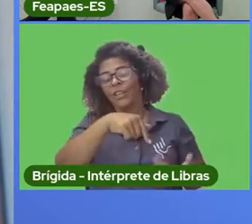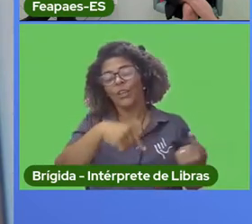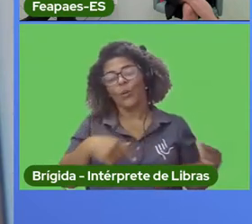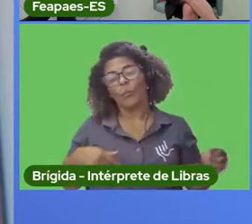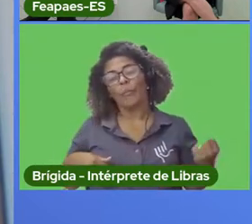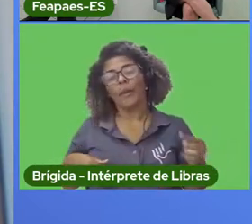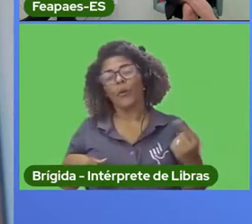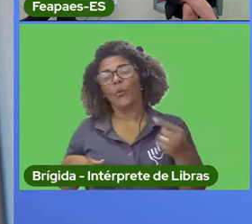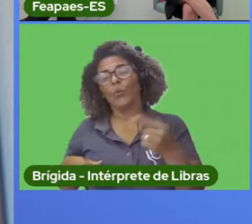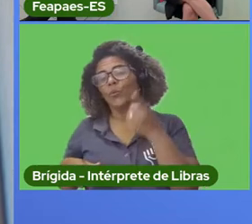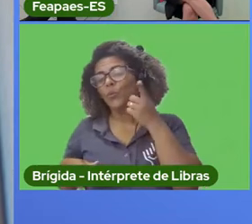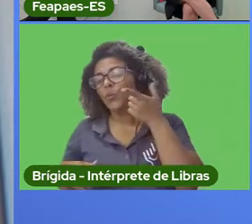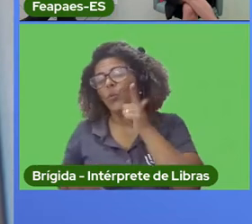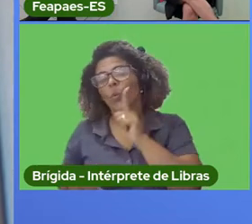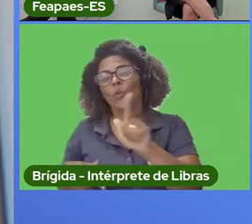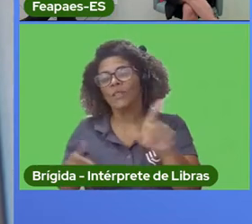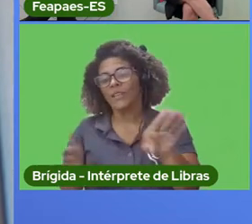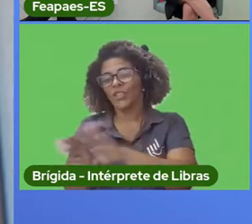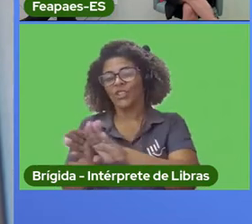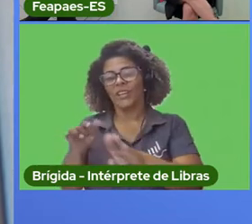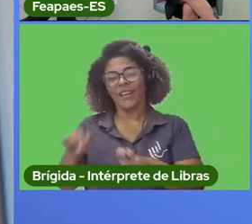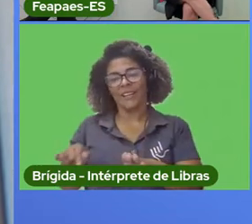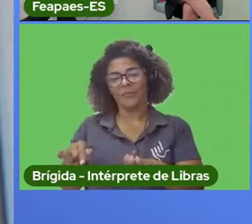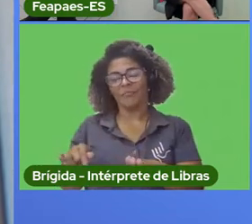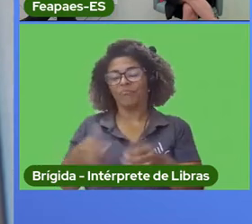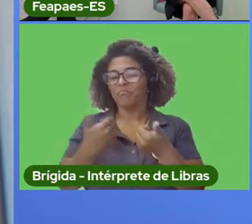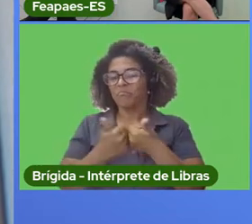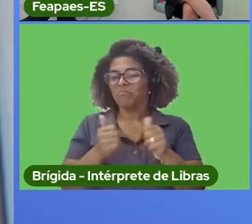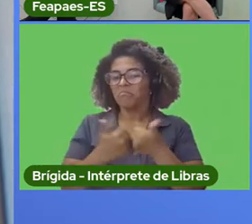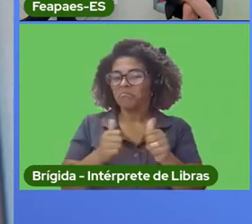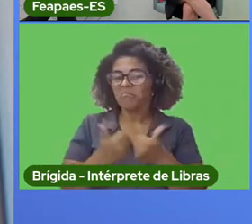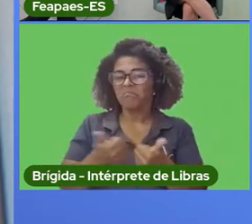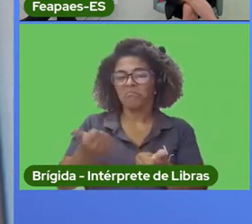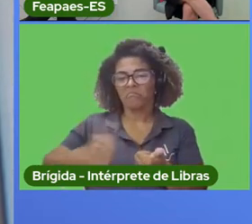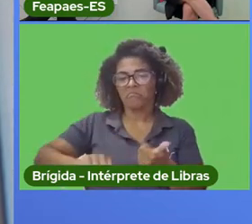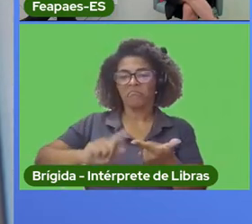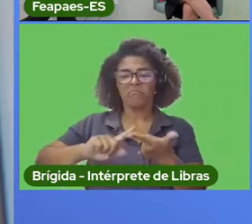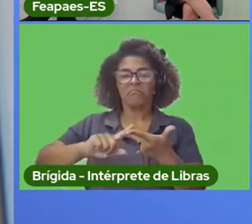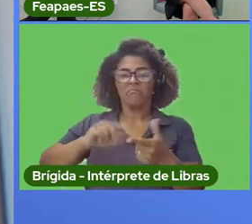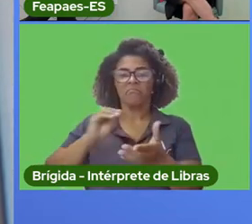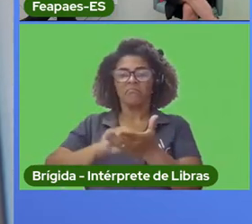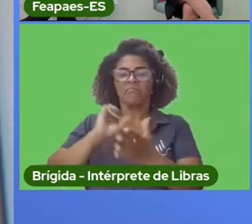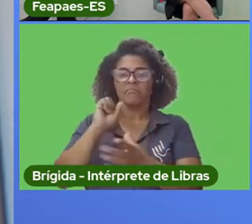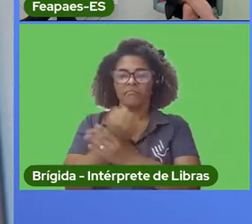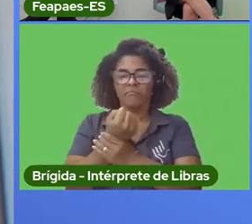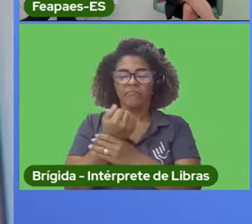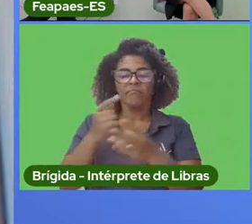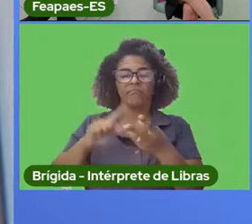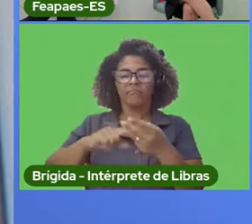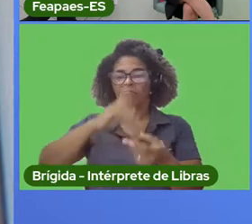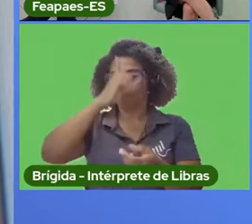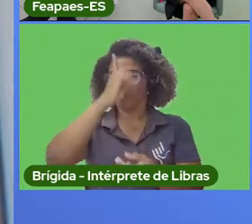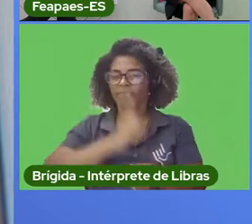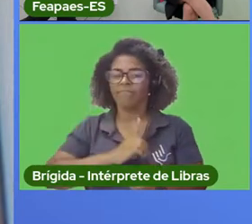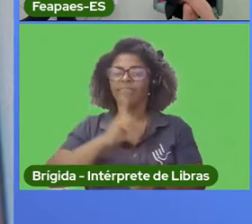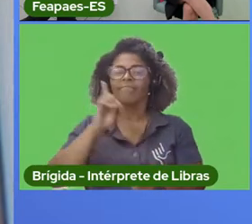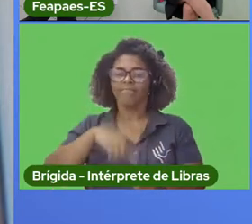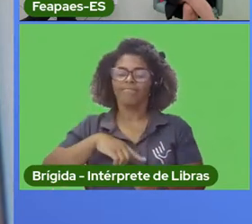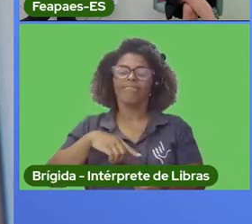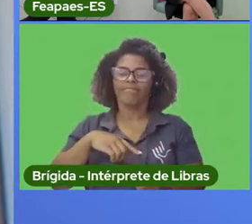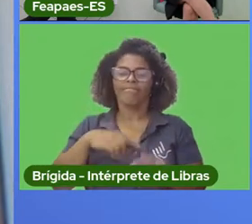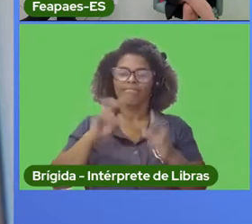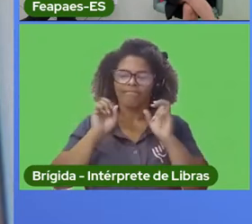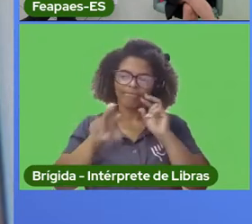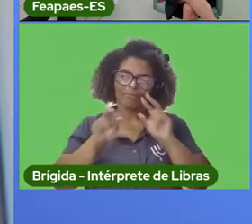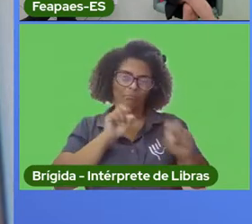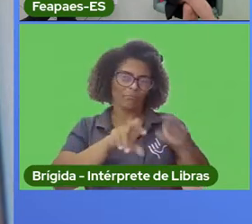não consegue chegar no trabalho com transporte acessível, em segurança, com dignidade. E isso é muito comum da gente ver,